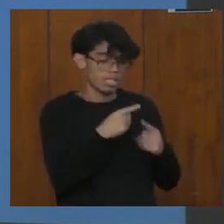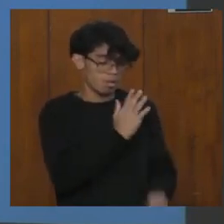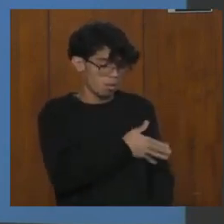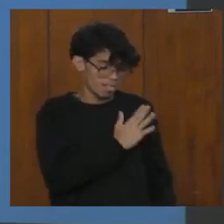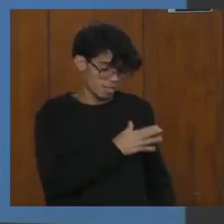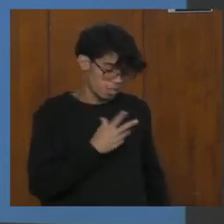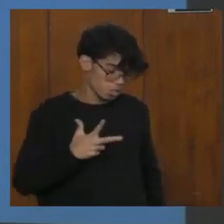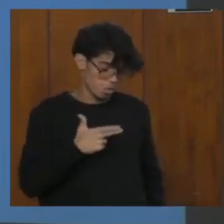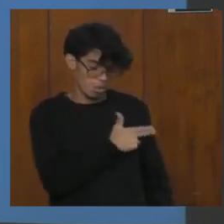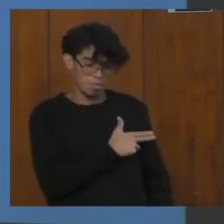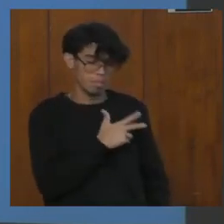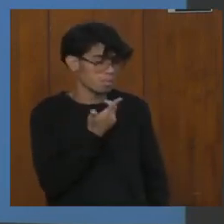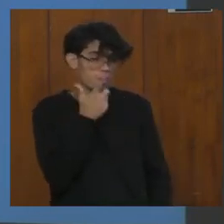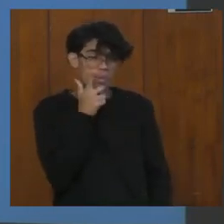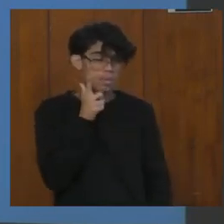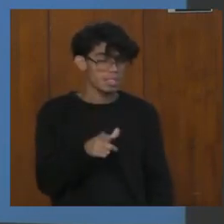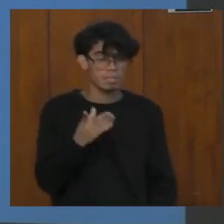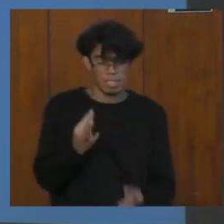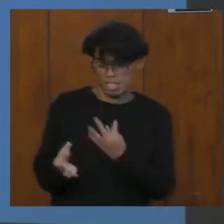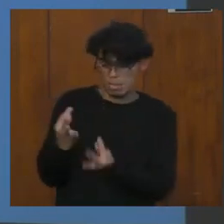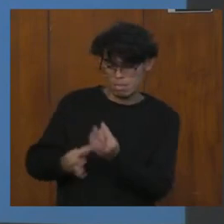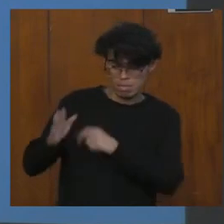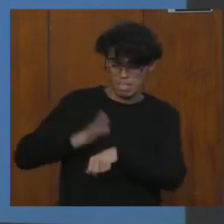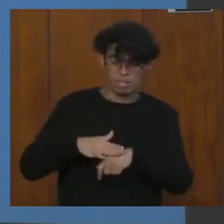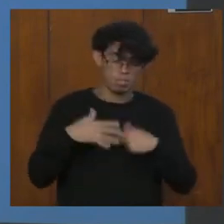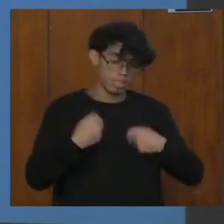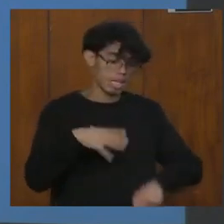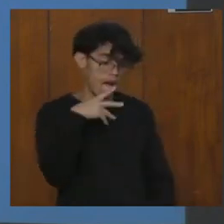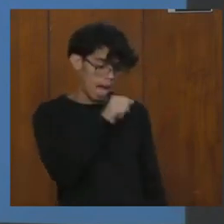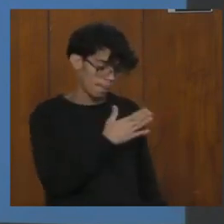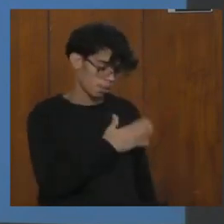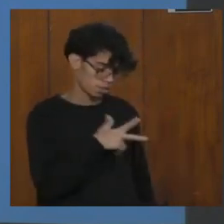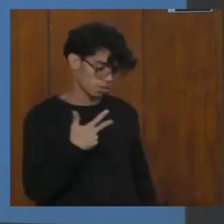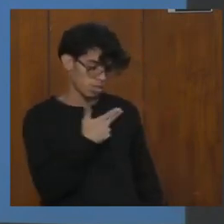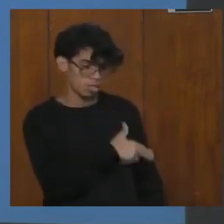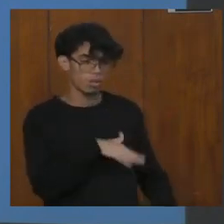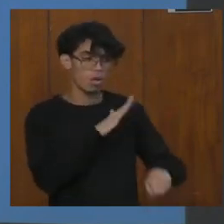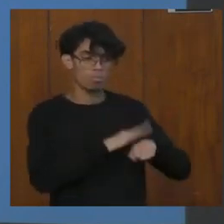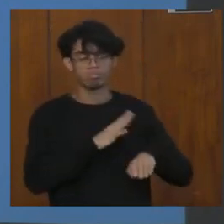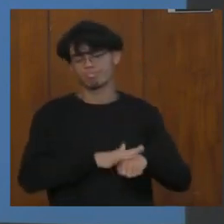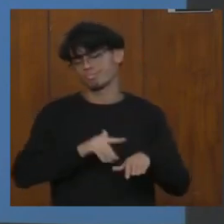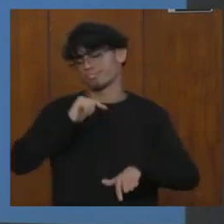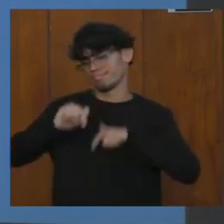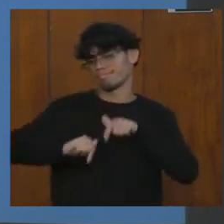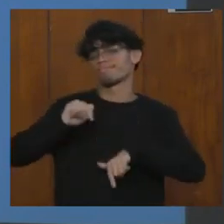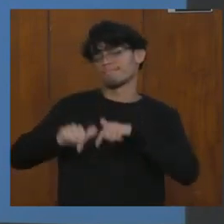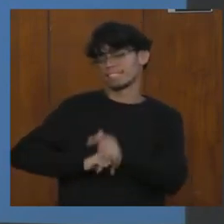coração, não vai dar tempo de tratar tudo isso. Hoje, existem trabalhos muito legais,